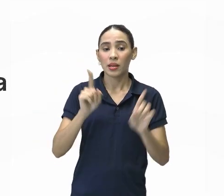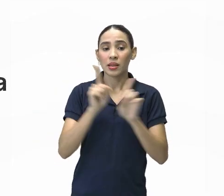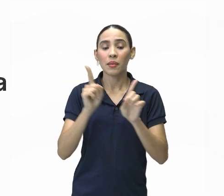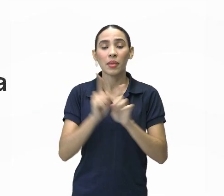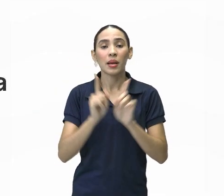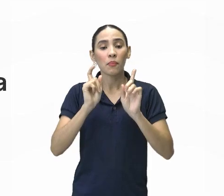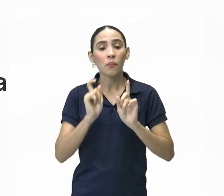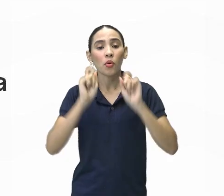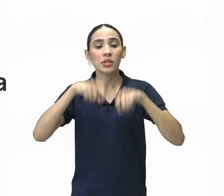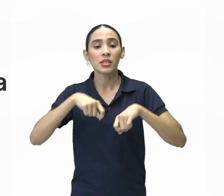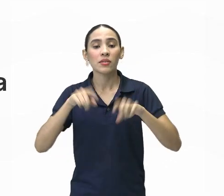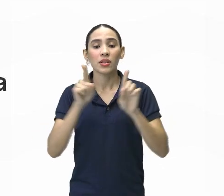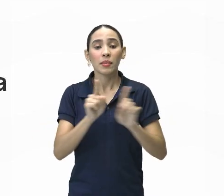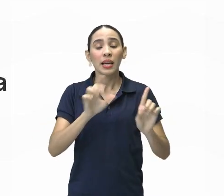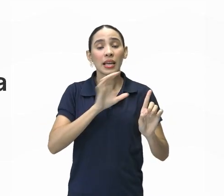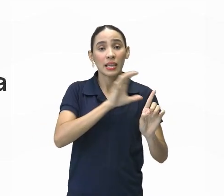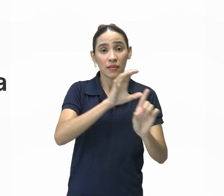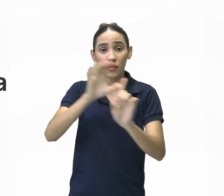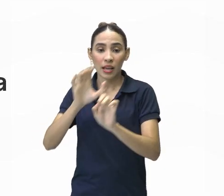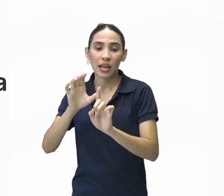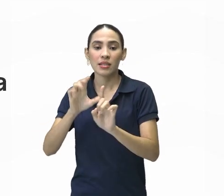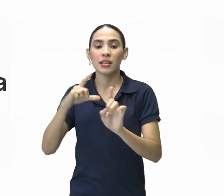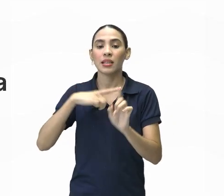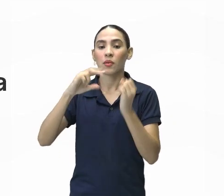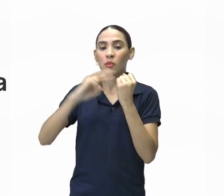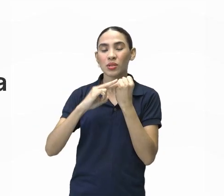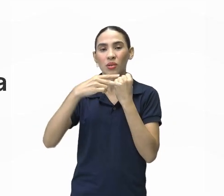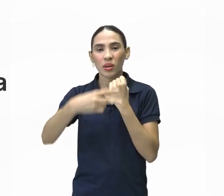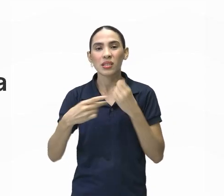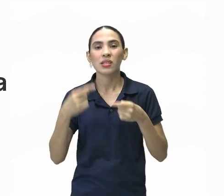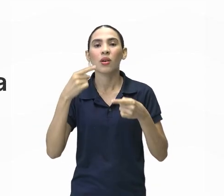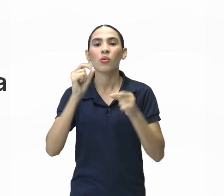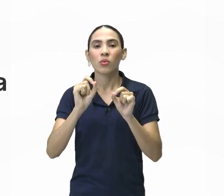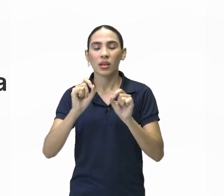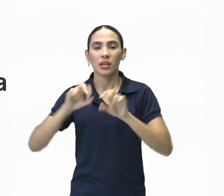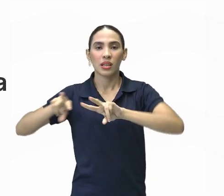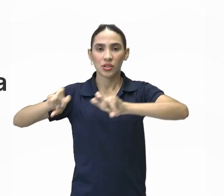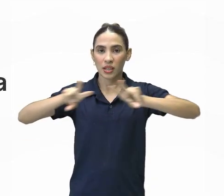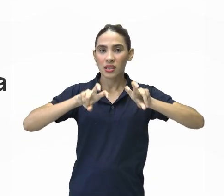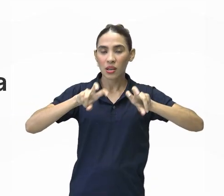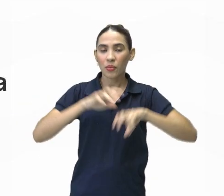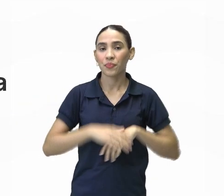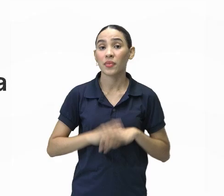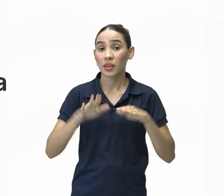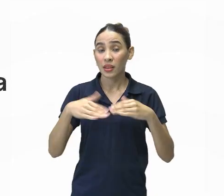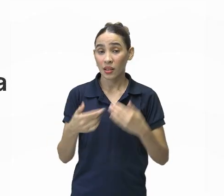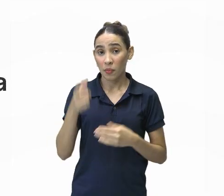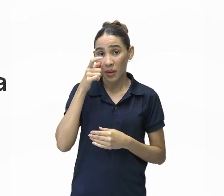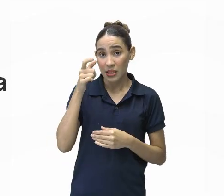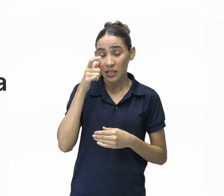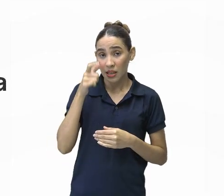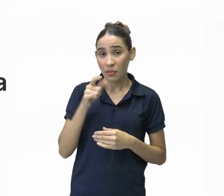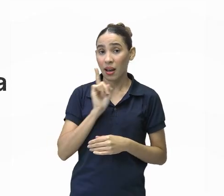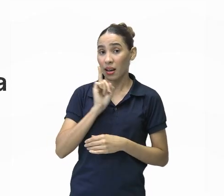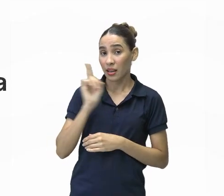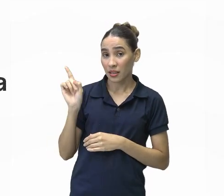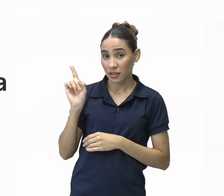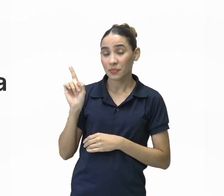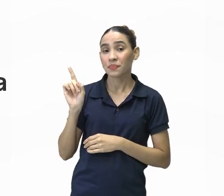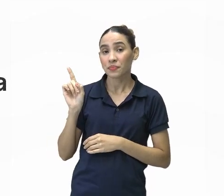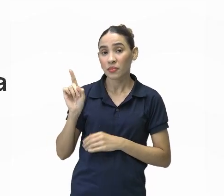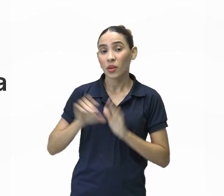e para o possível impacto causado por sua extração. Observem que